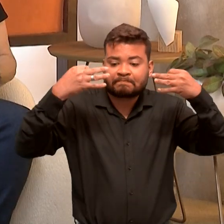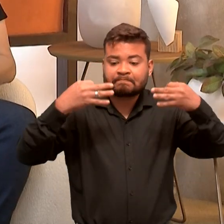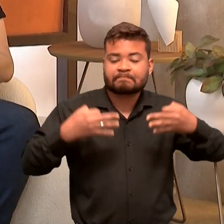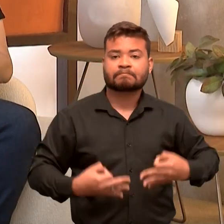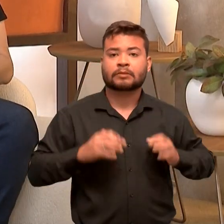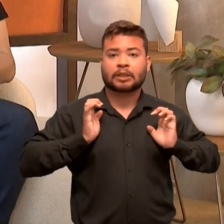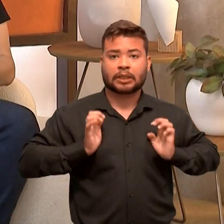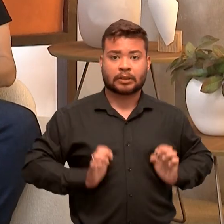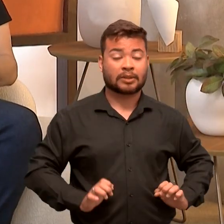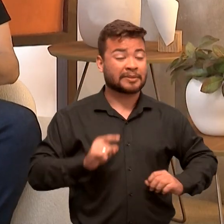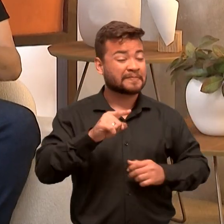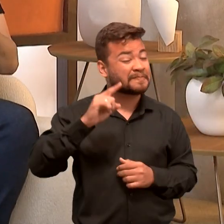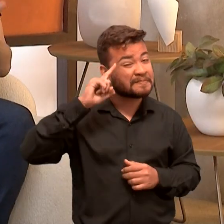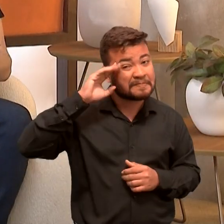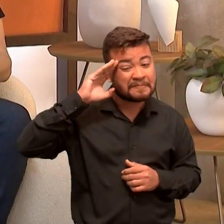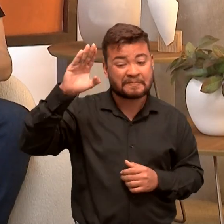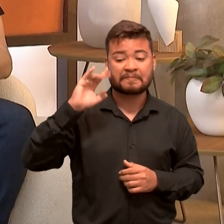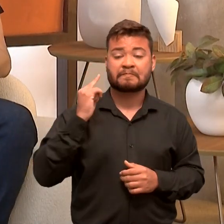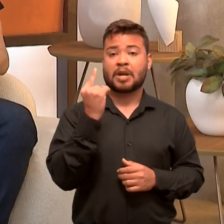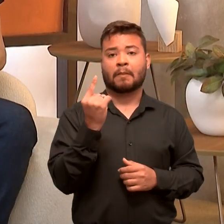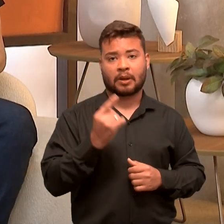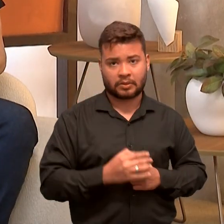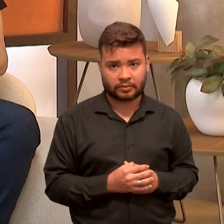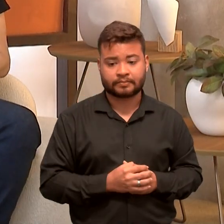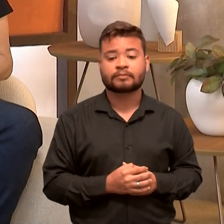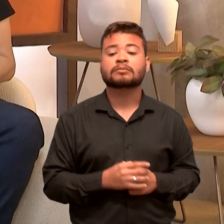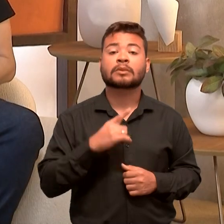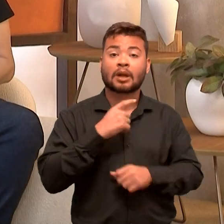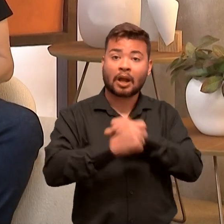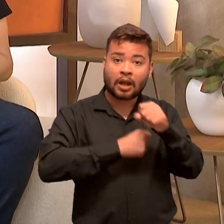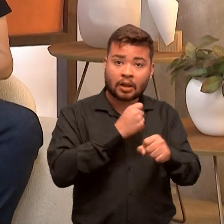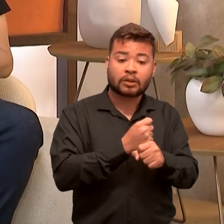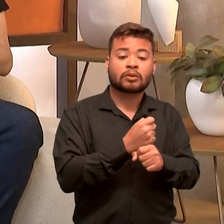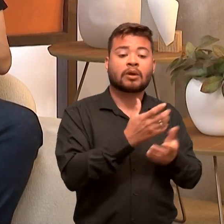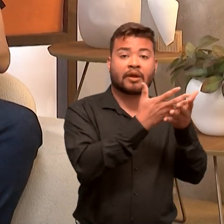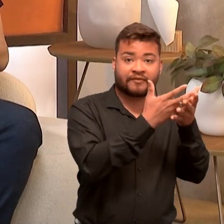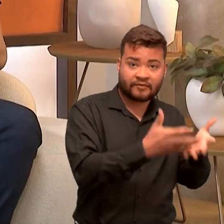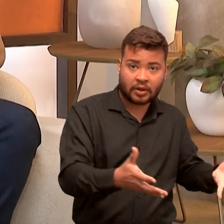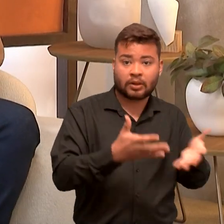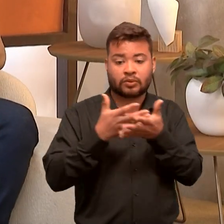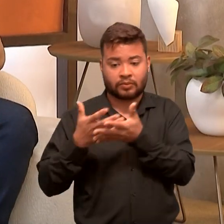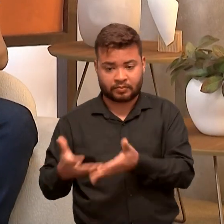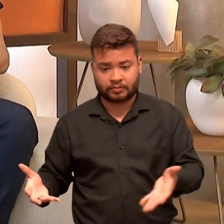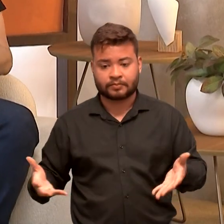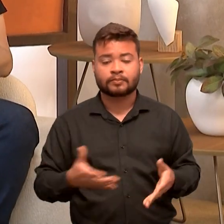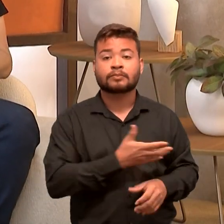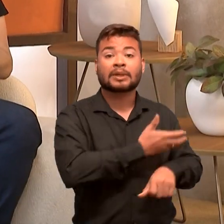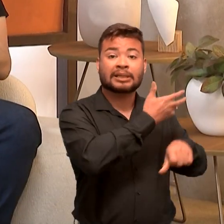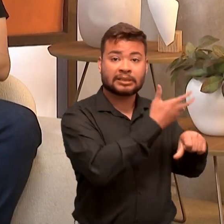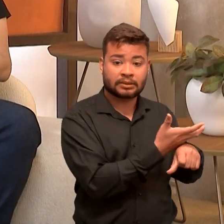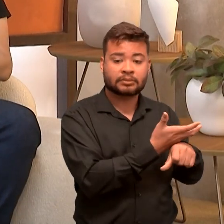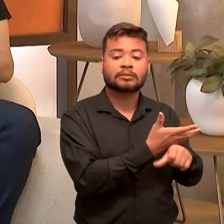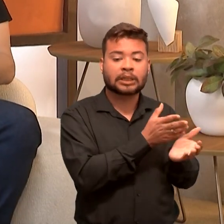ética sempre em primeiro lugar. Tanto é que a gente faz 2 grandes eventos anuais, que é a disciplina de integridade acadêmica